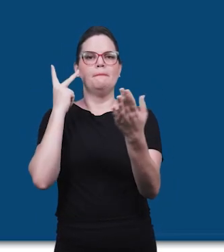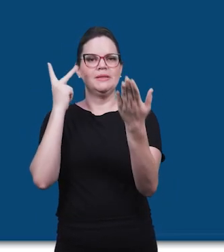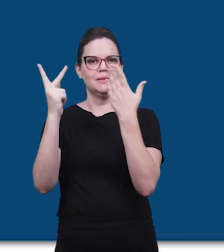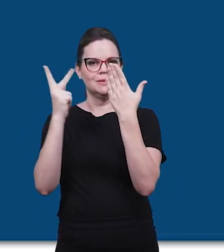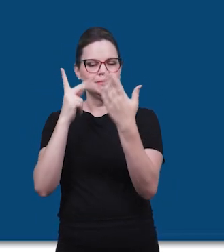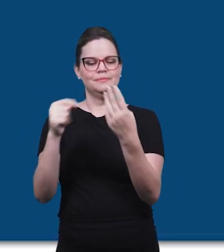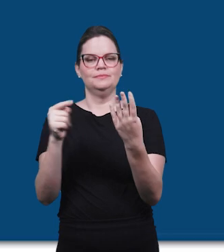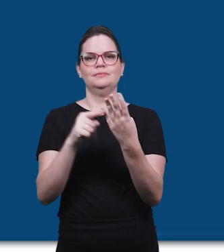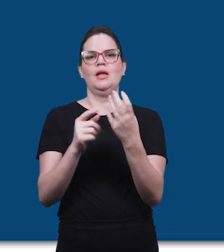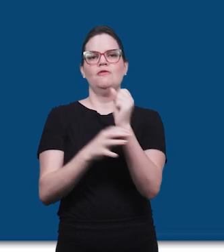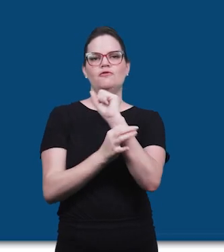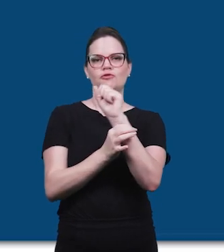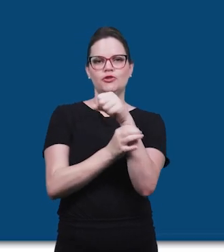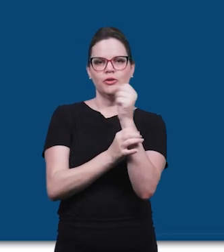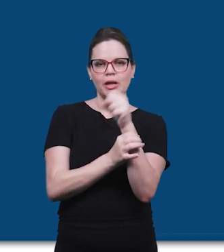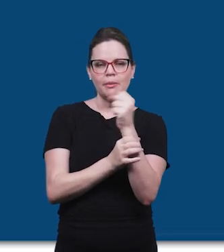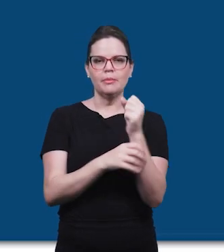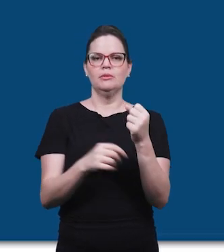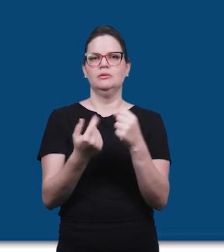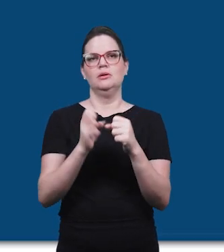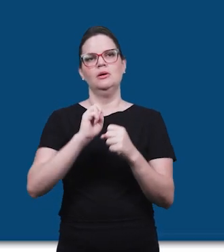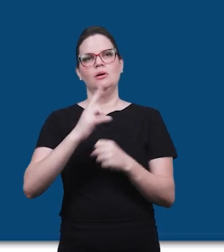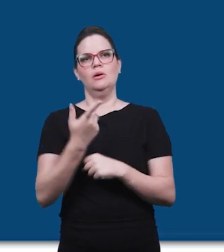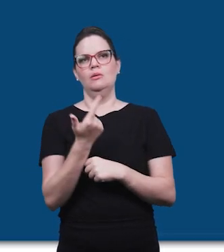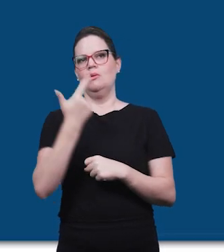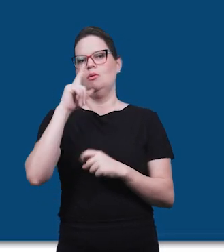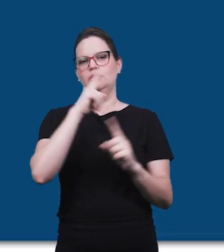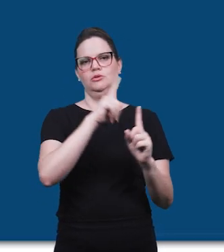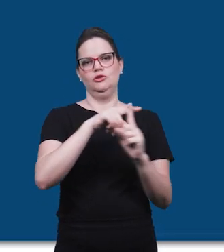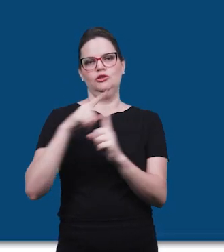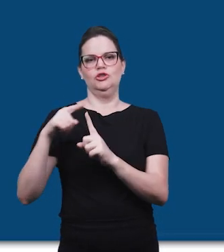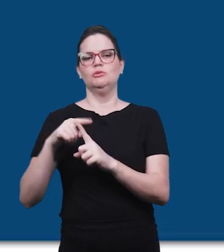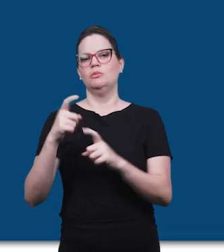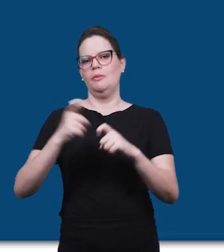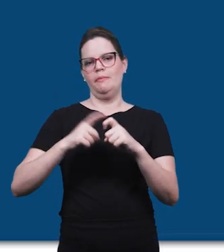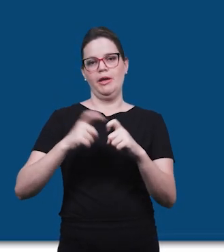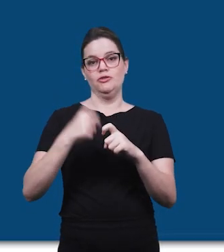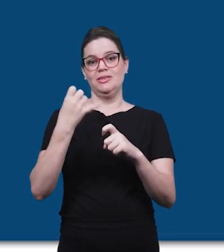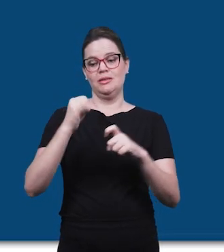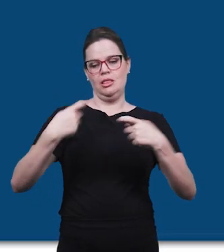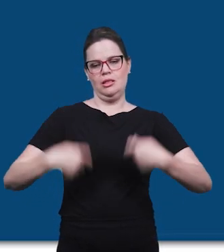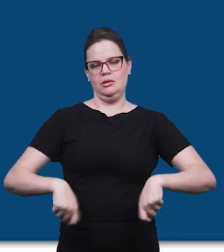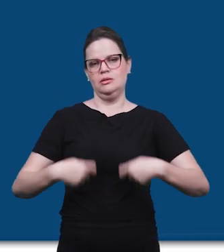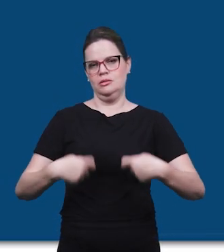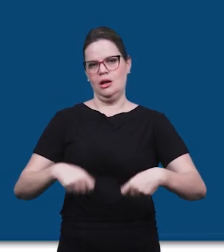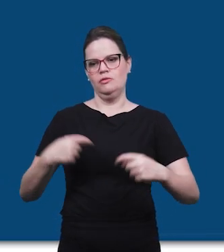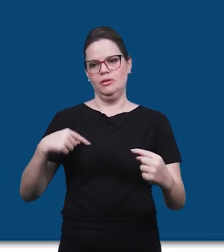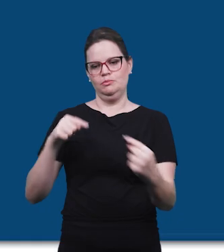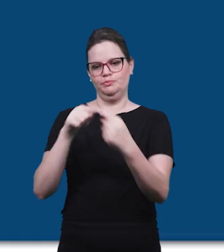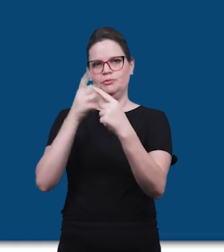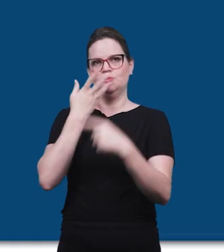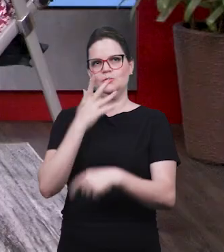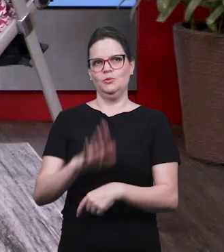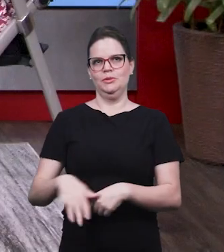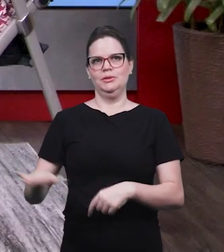fisioterapeutas ou outras especialidades médicas que forem necessárias de acordo com a necessidade daquela criança.